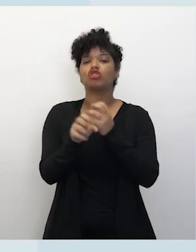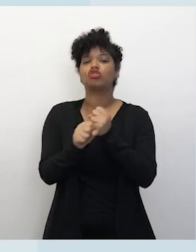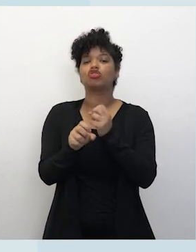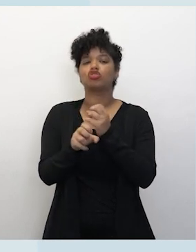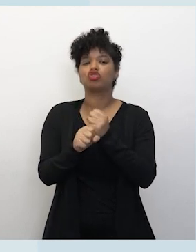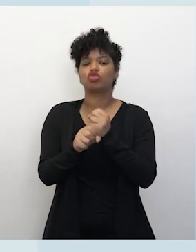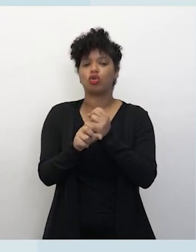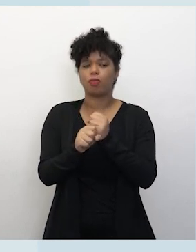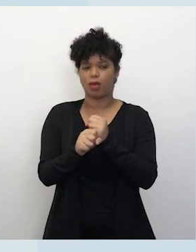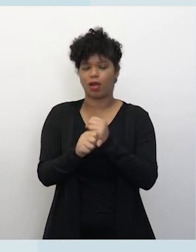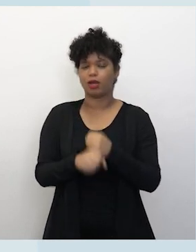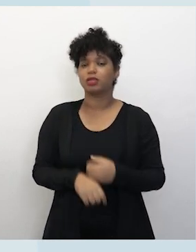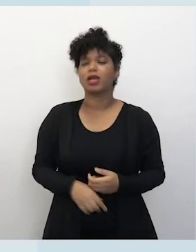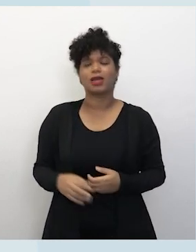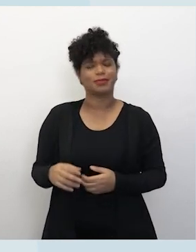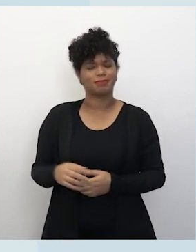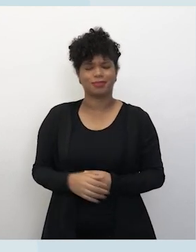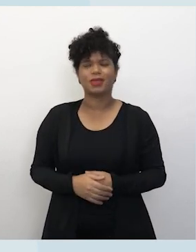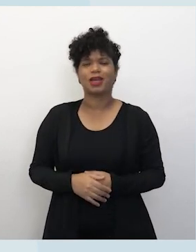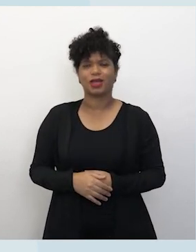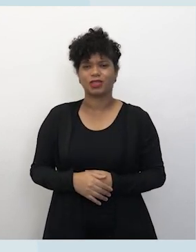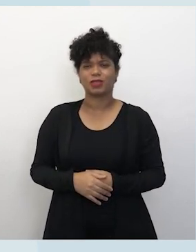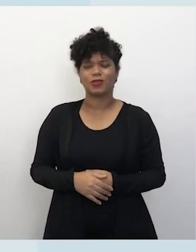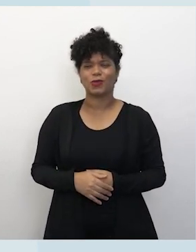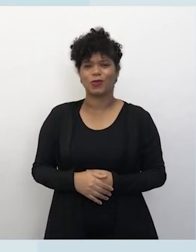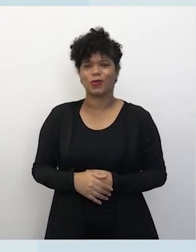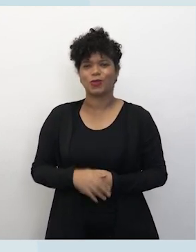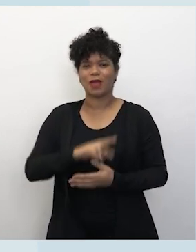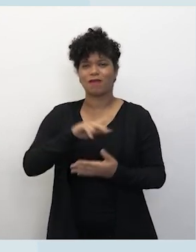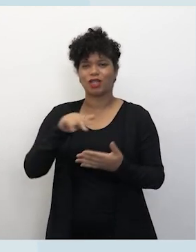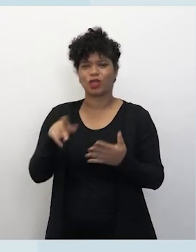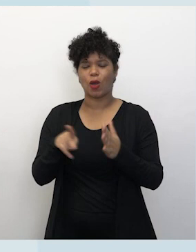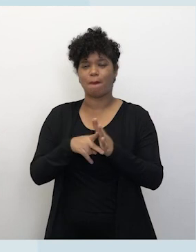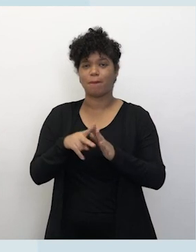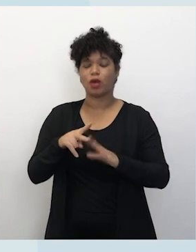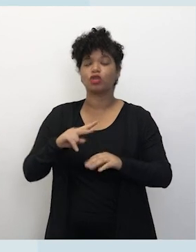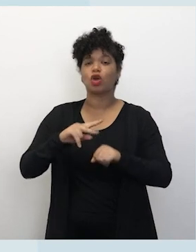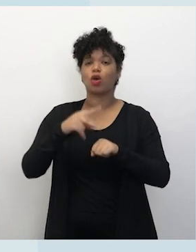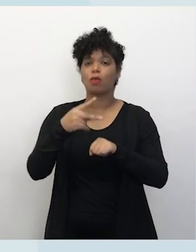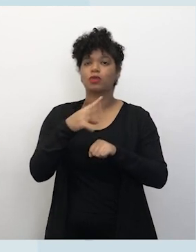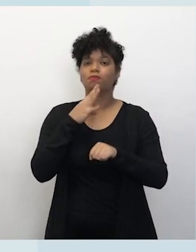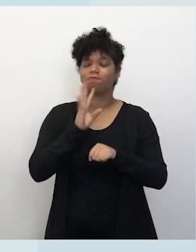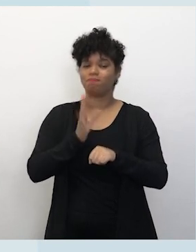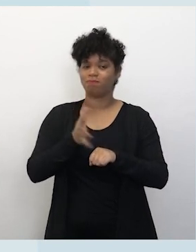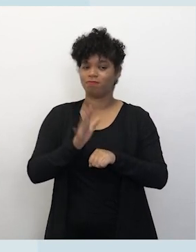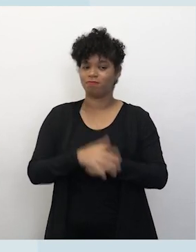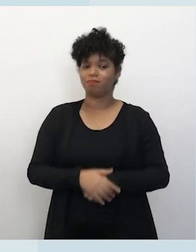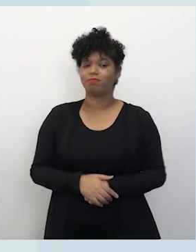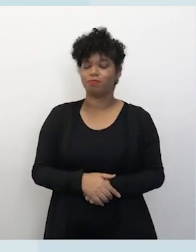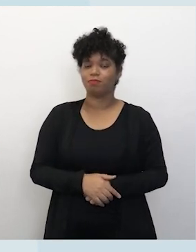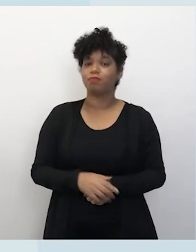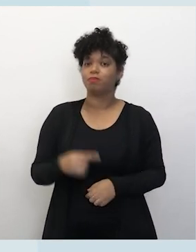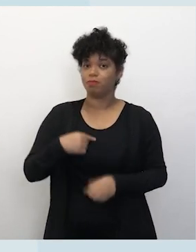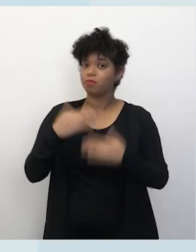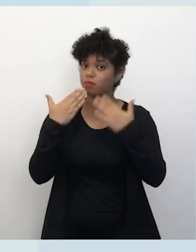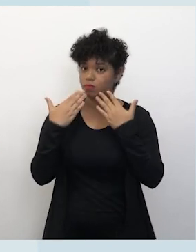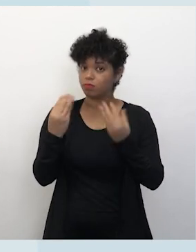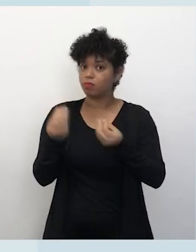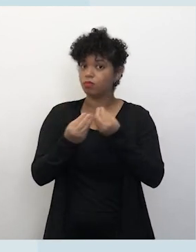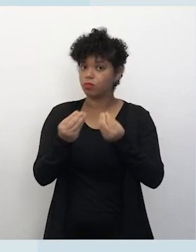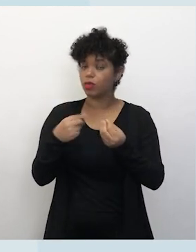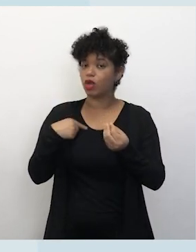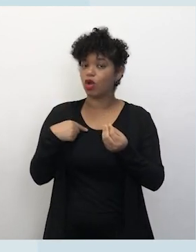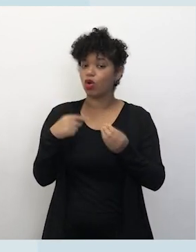muito conhecida aí, né, das potências, né? E aí a gente vai fazer a representação algébrica